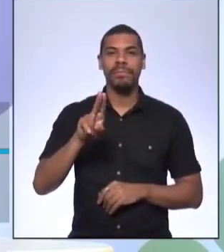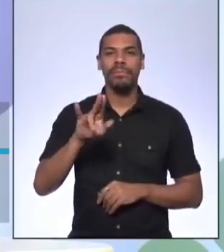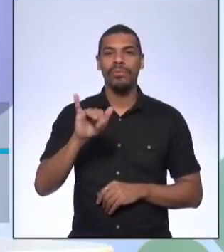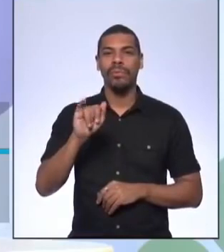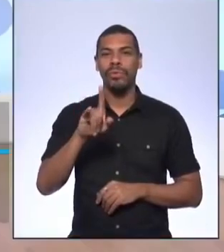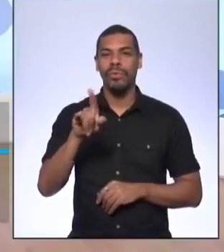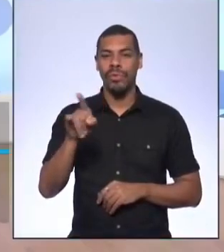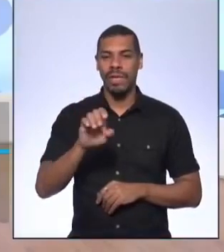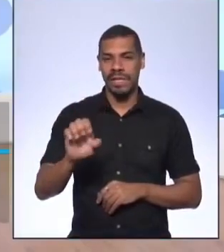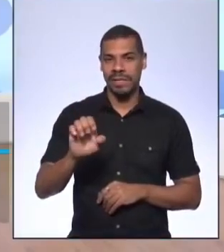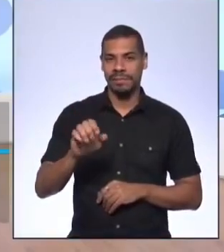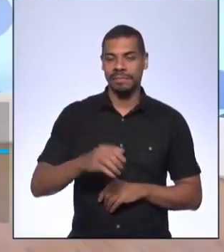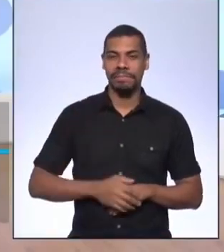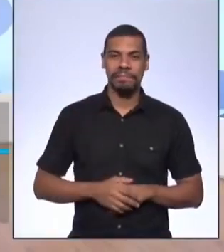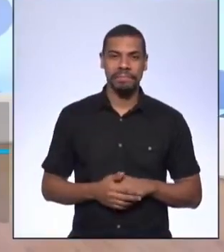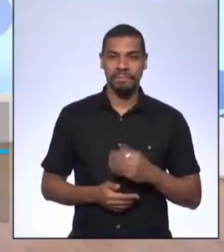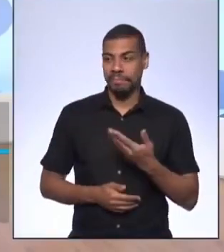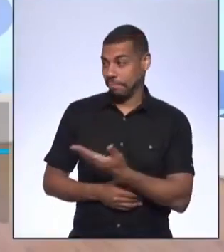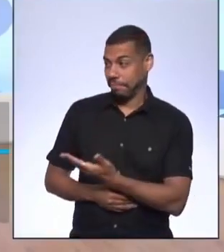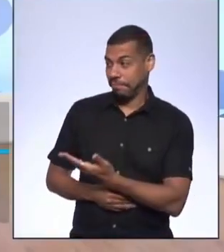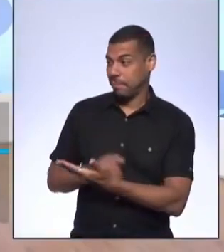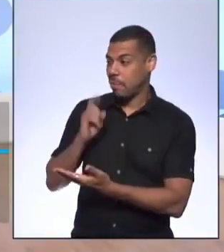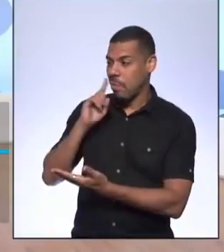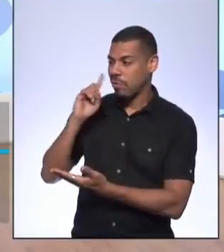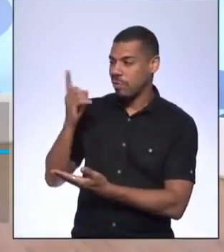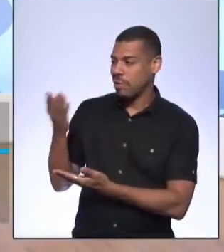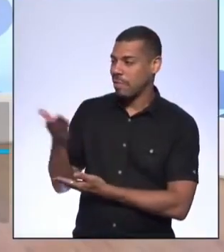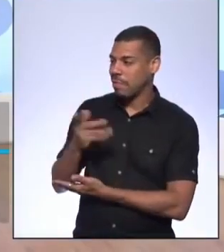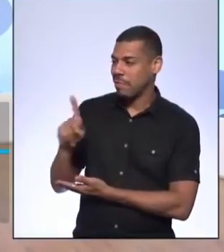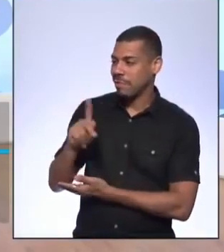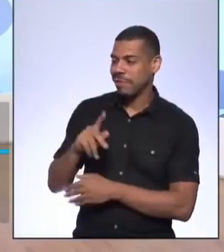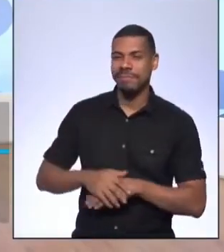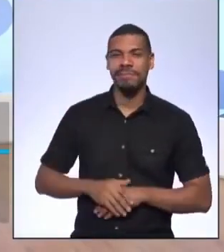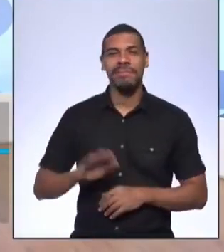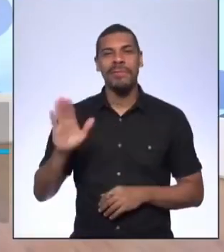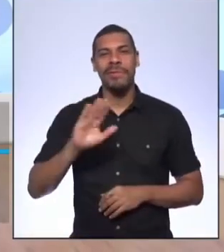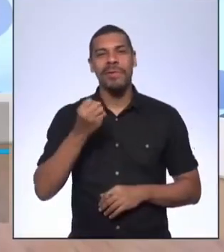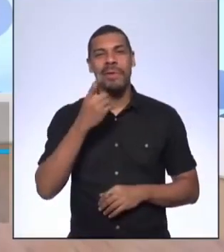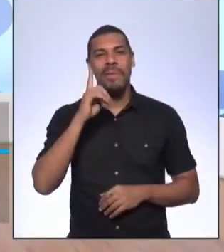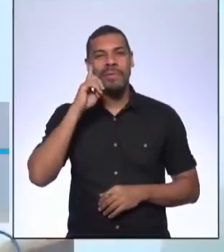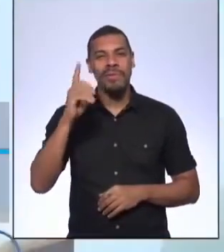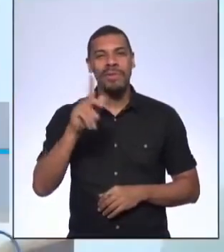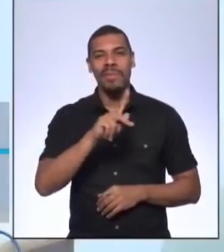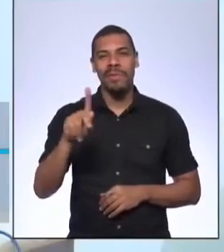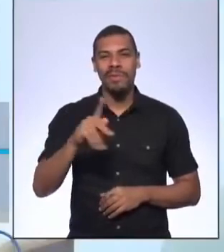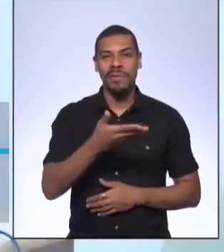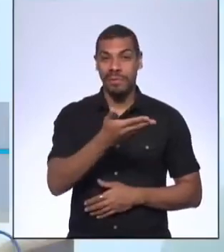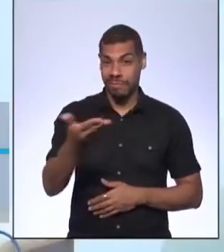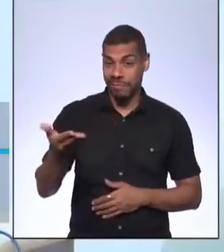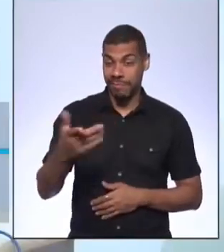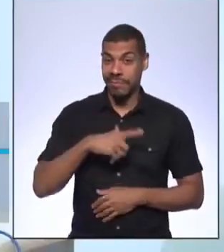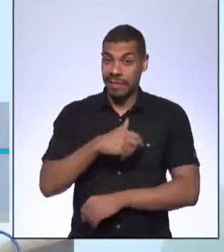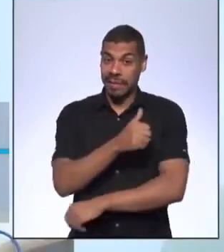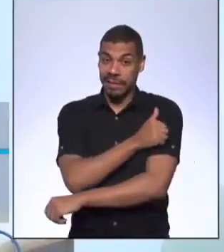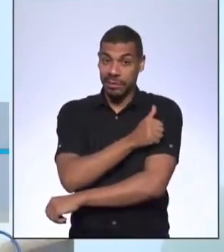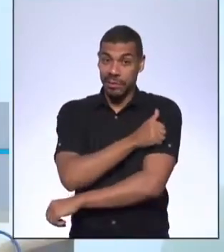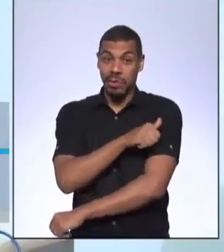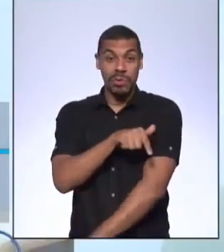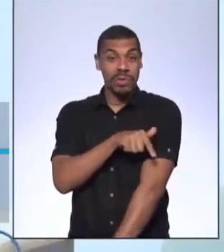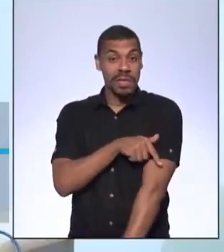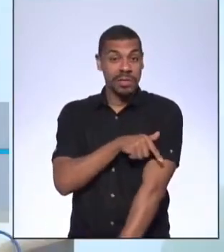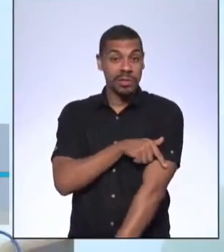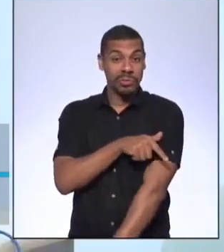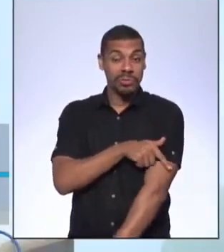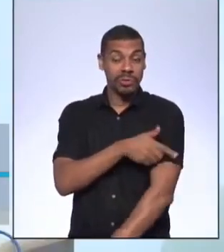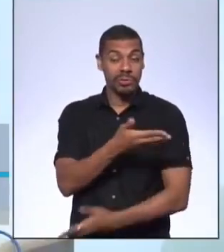Luíse Coutinho. Bom dia, prof. Bom dia, professor Carlos. Bom dia, estudantes do 7º